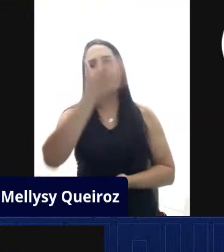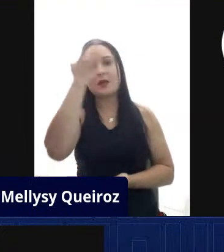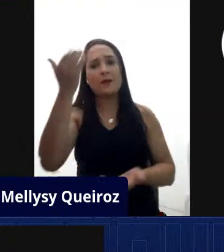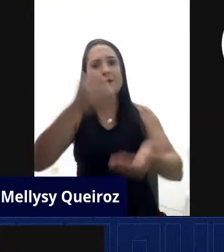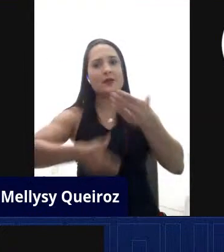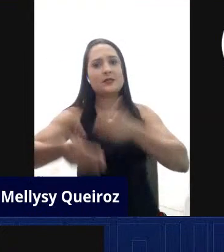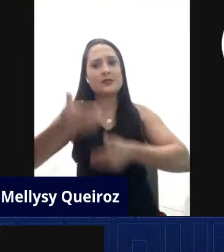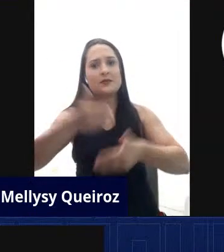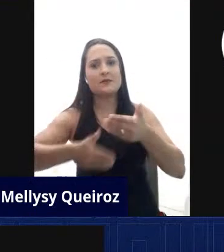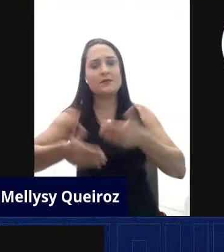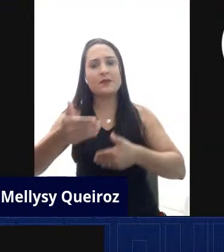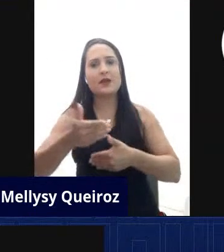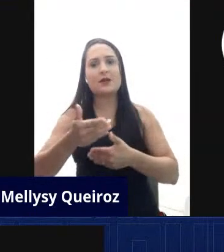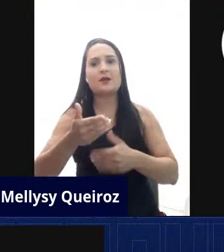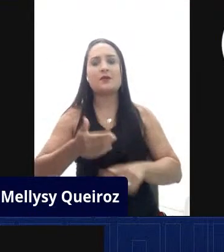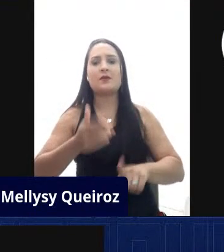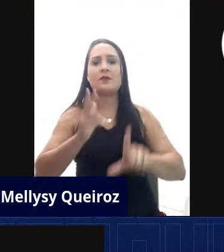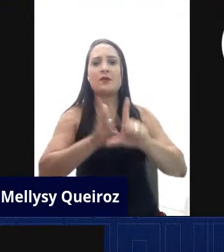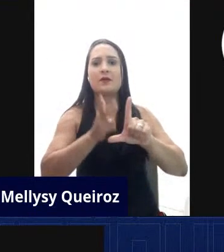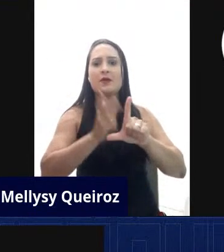noite a quem nos está assistindo.